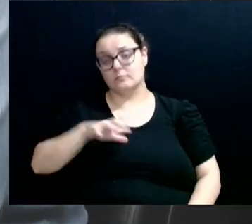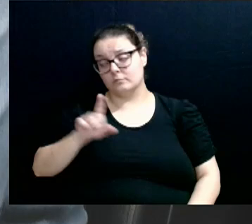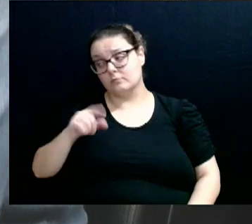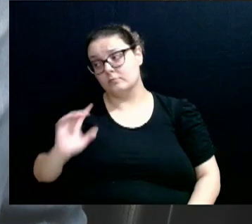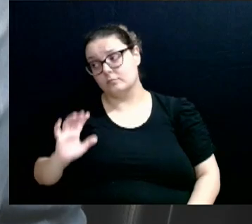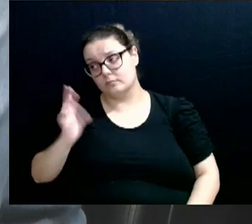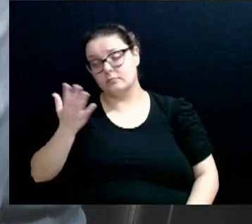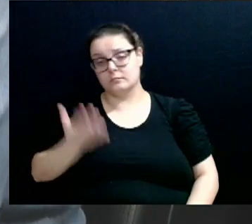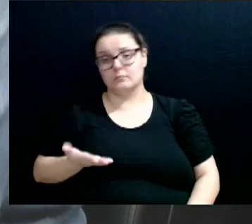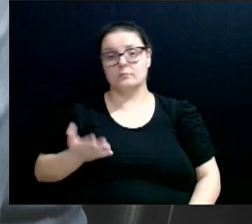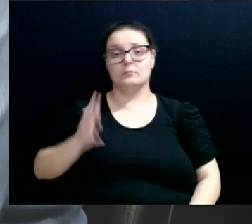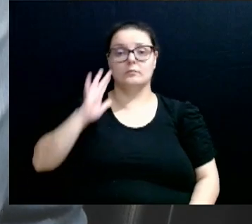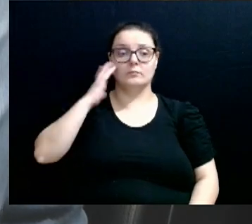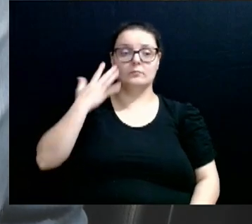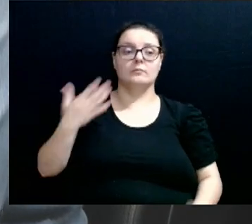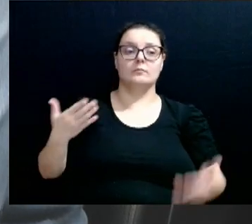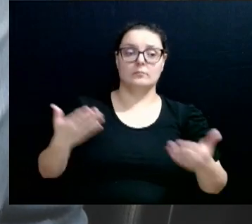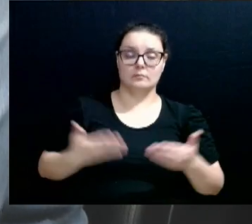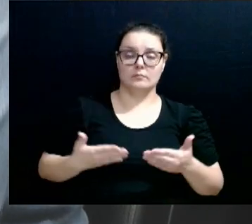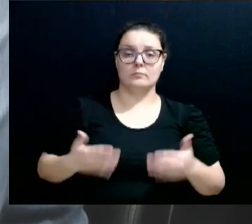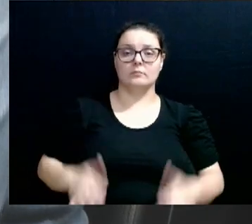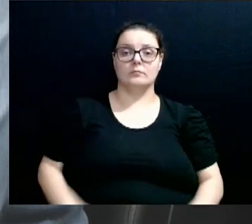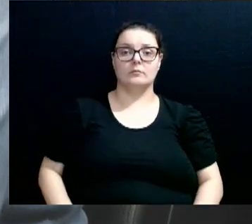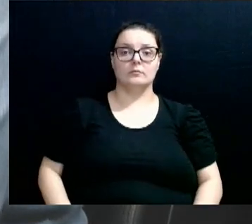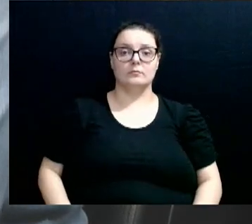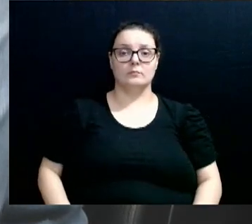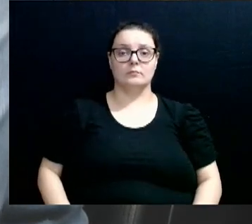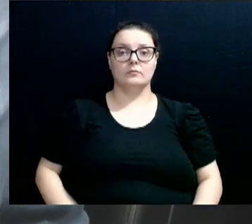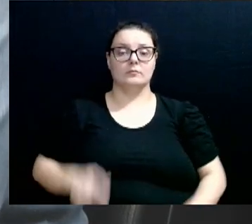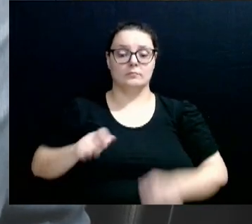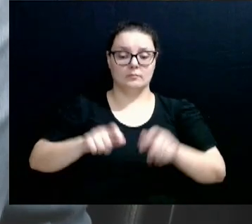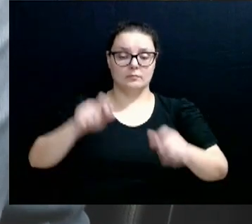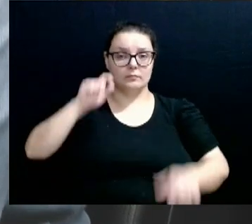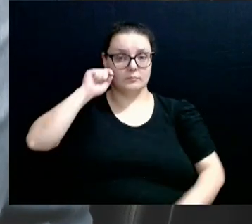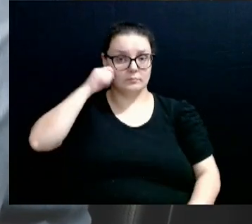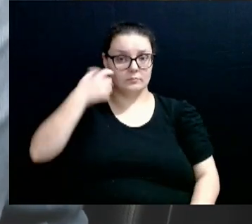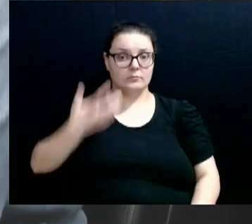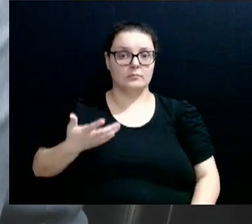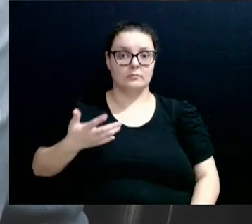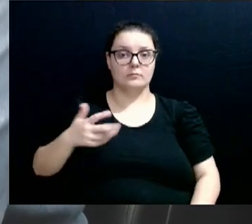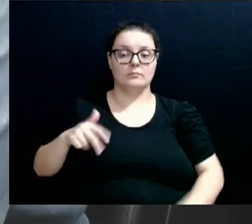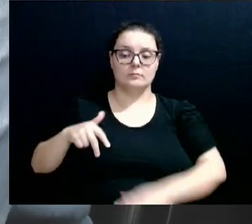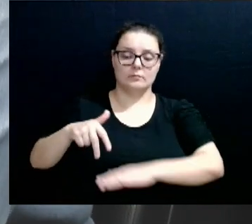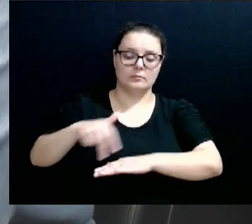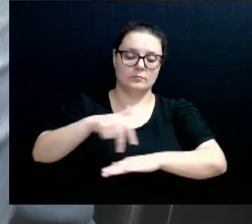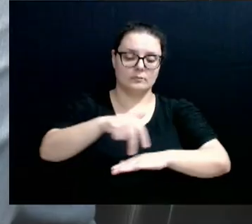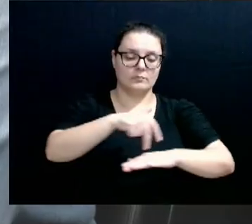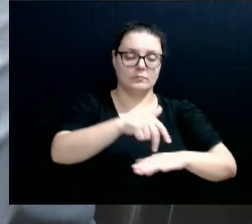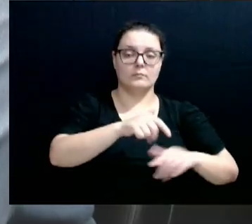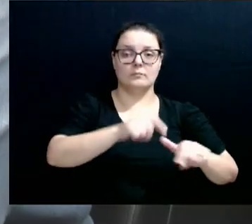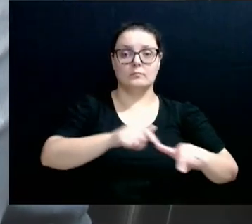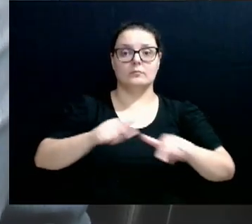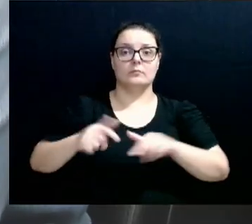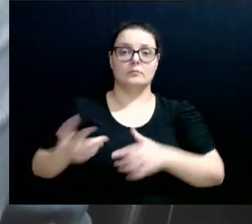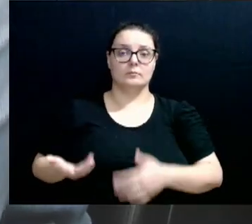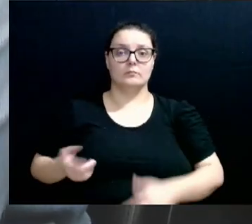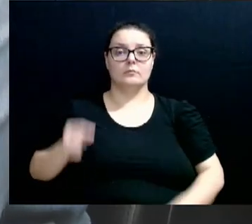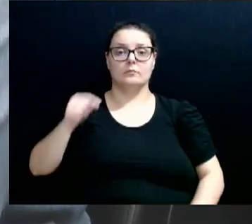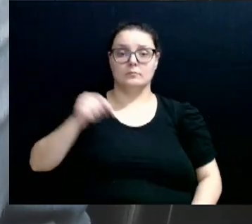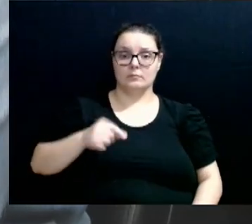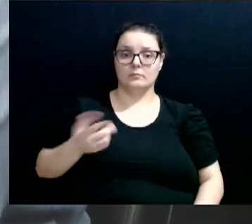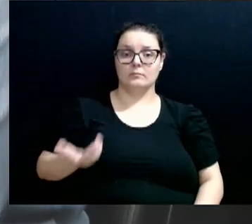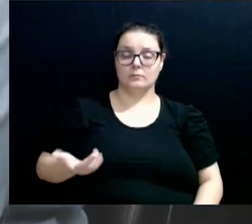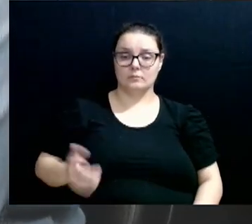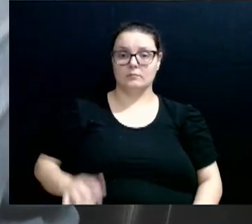gente tem hoje pessoas negras que estão ocupando lugares, e isso acaba virando